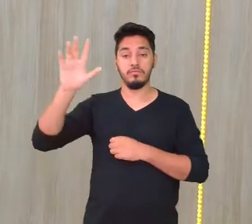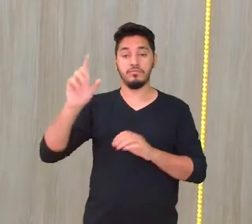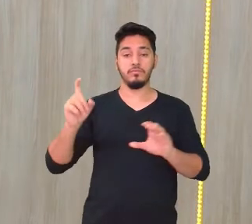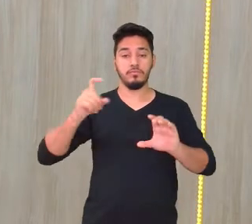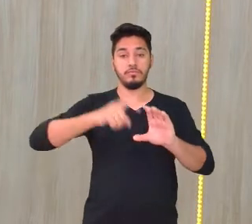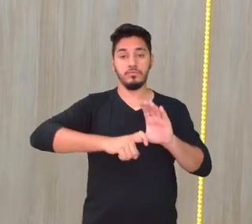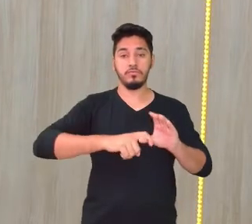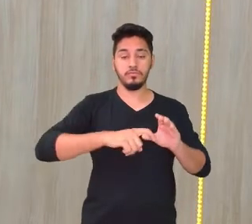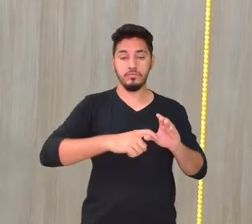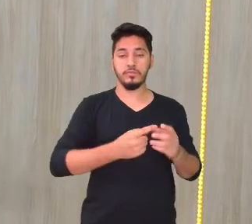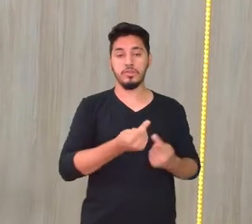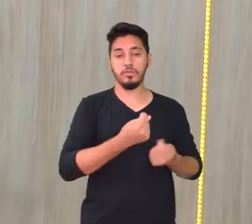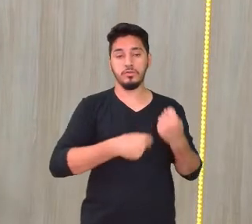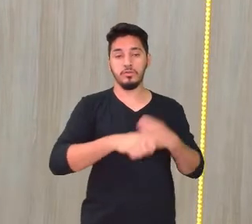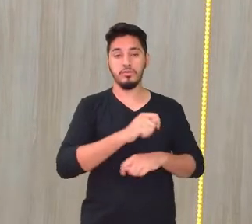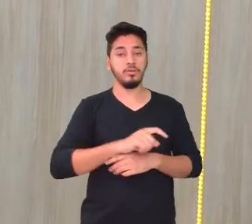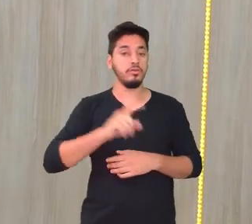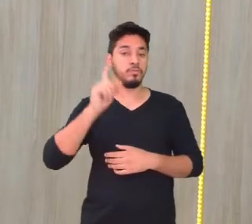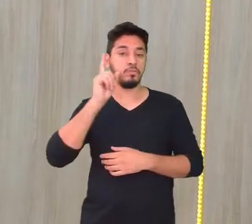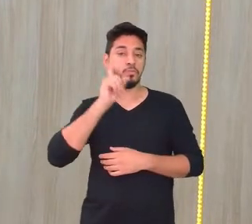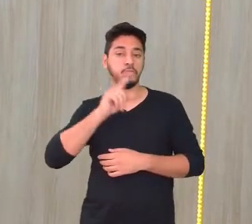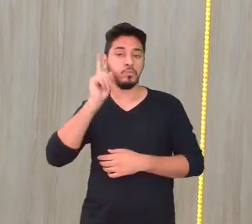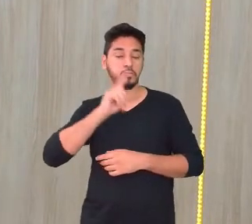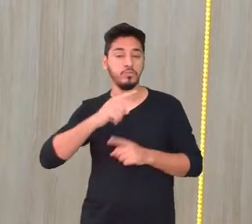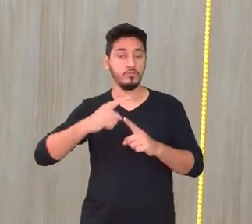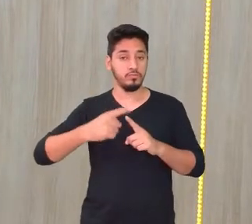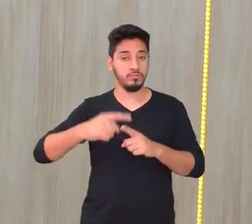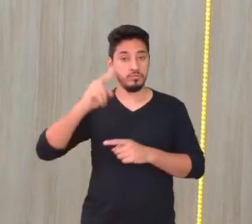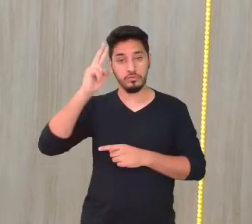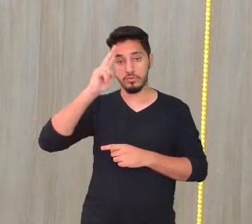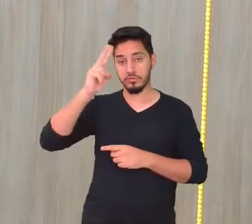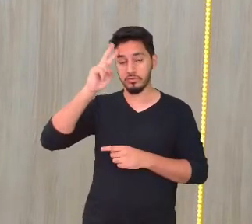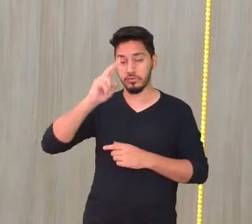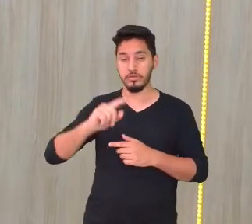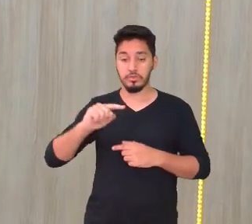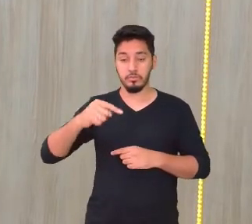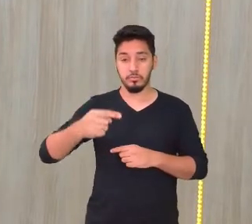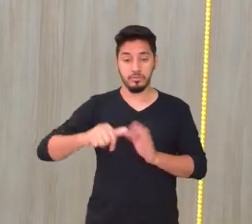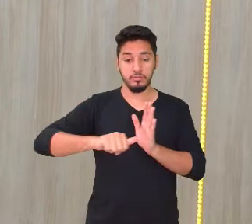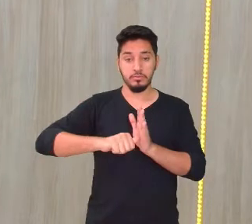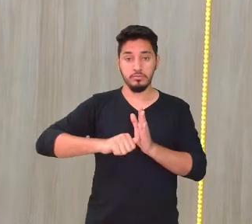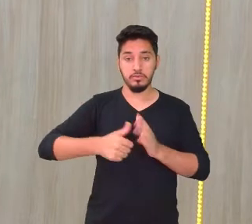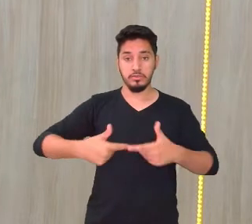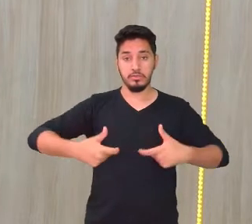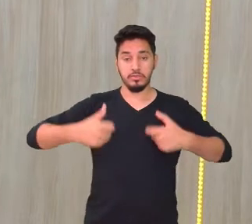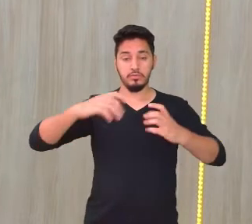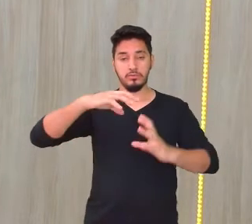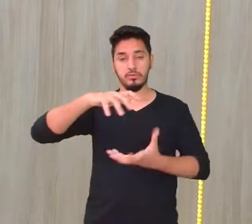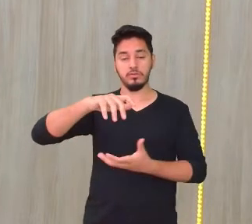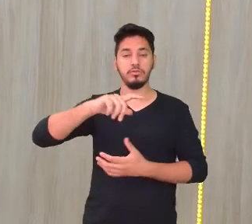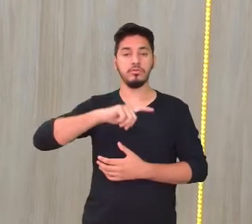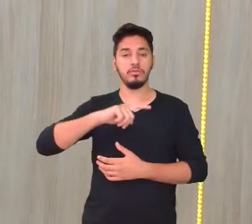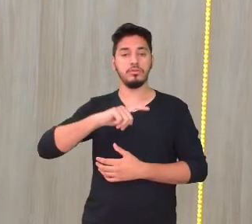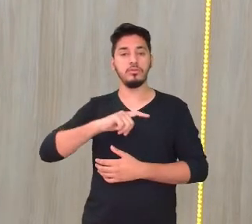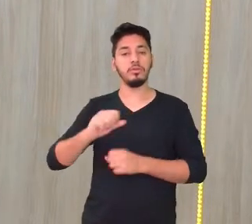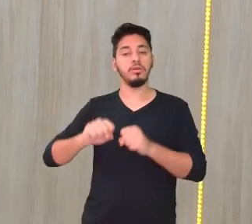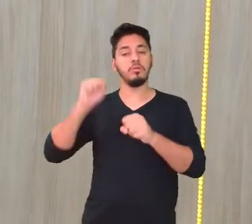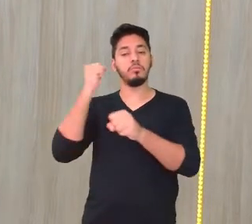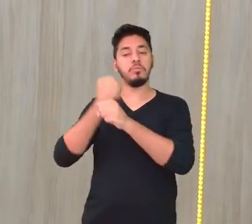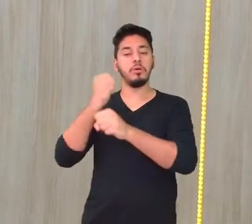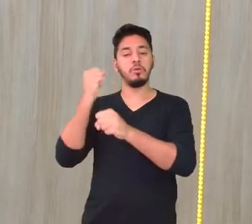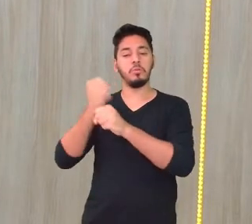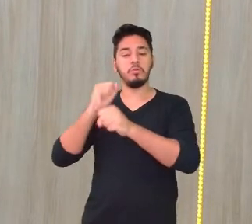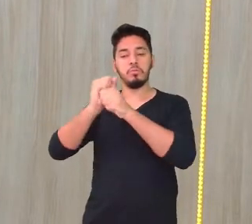da economia norte-americana, porque vamos lembrar, após a Primeira Guerra Mundial, a gente teve a destruição de